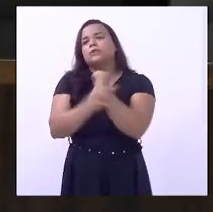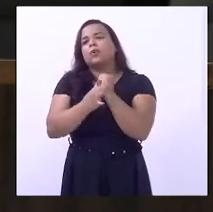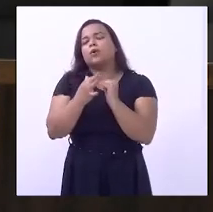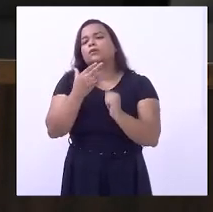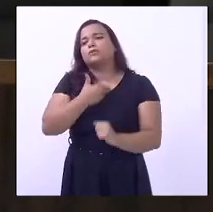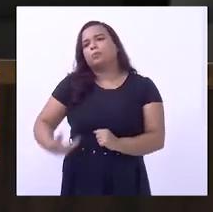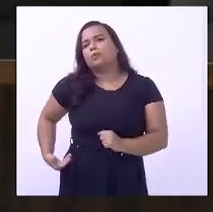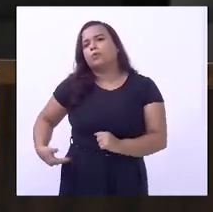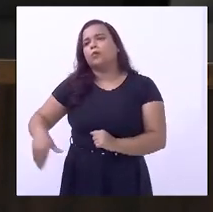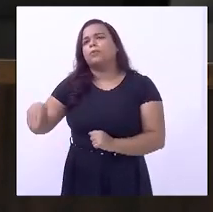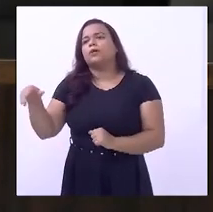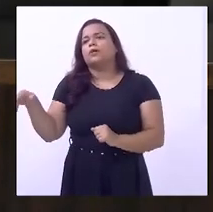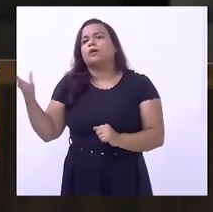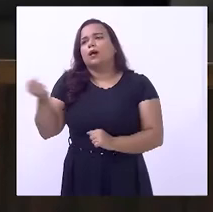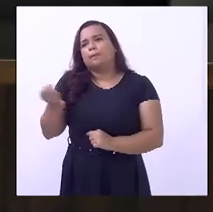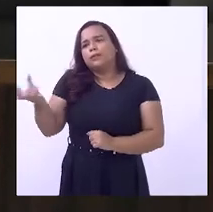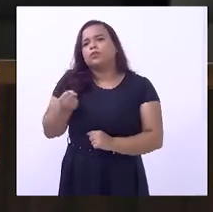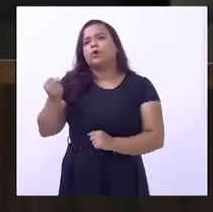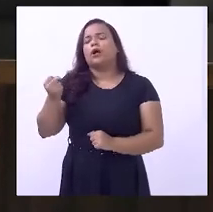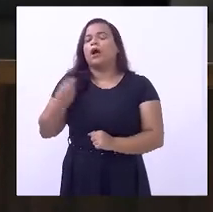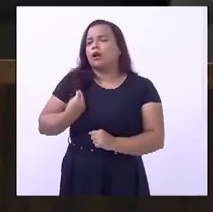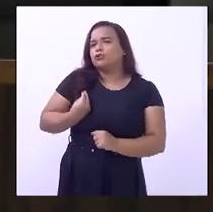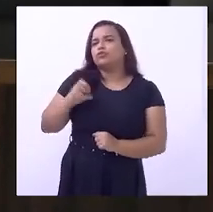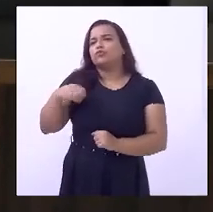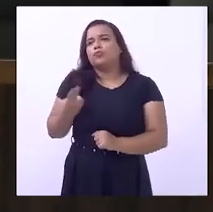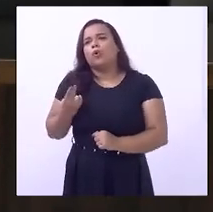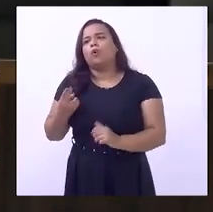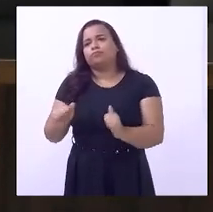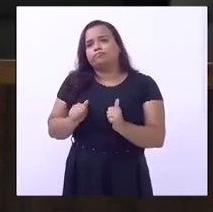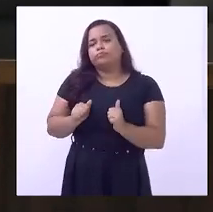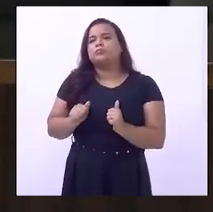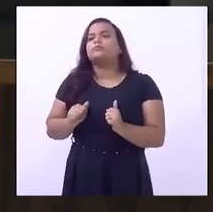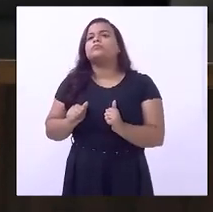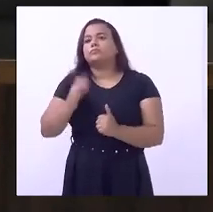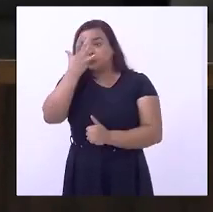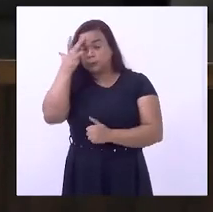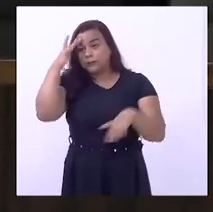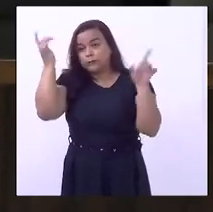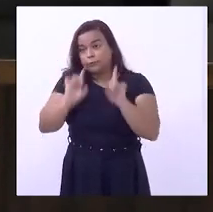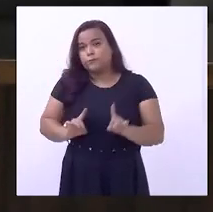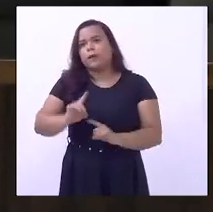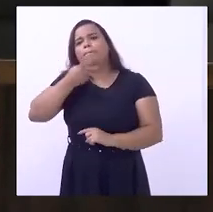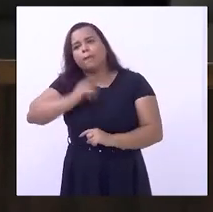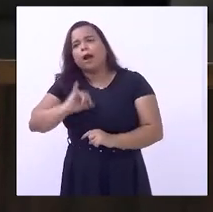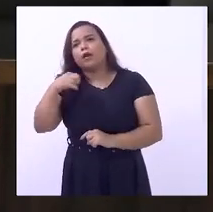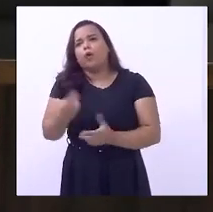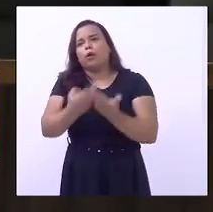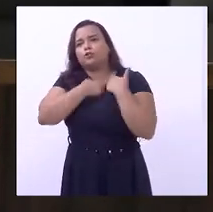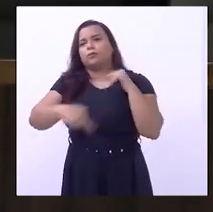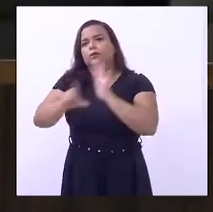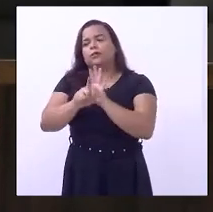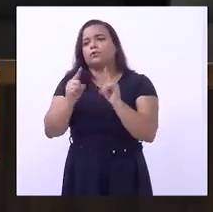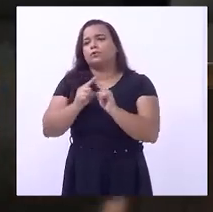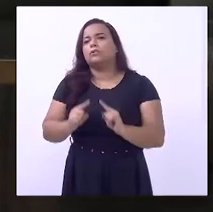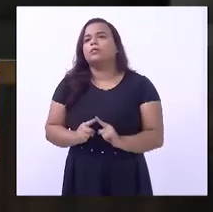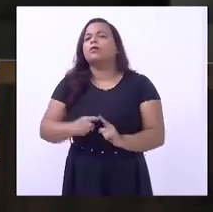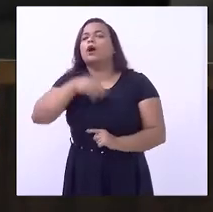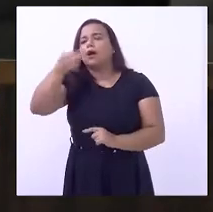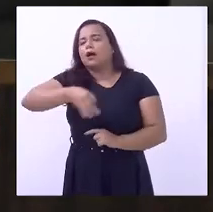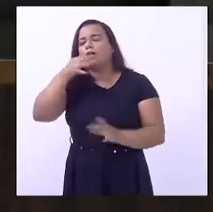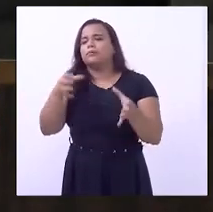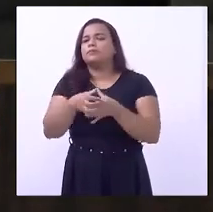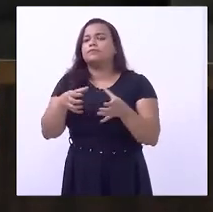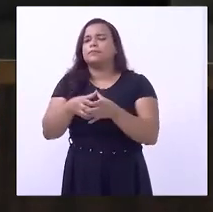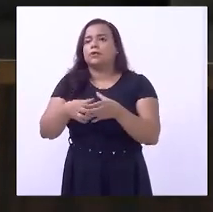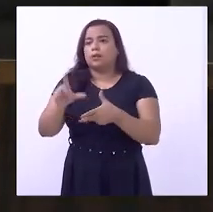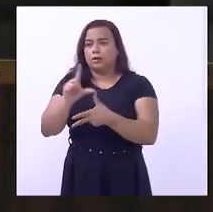inativos, pensionistas, que sejam pais ou responsáveis legais, pessoas com deficiência. Parecida a Comissão de Indicação Legislativa, favorável ao